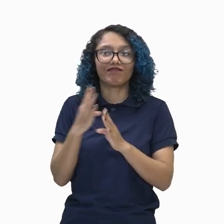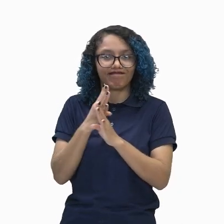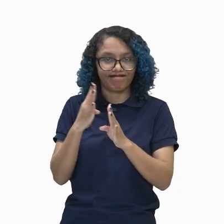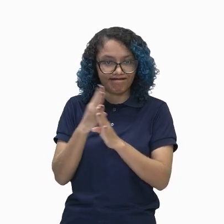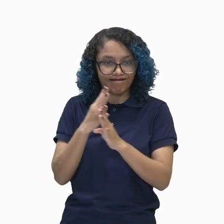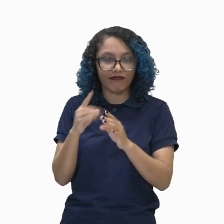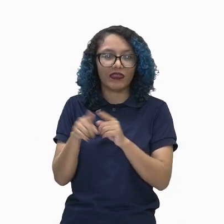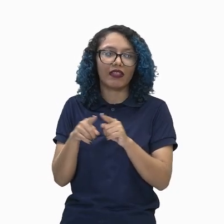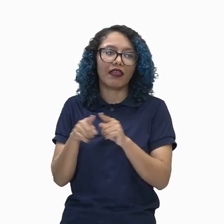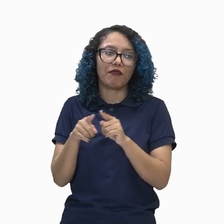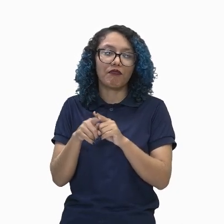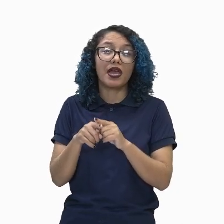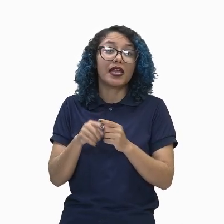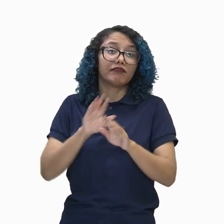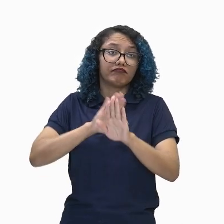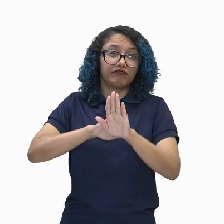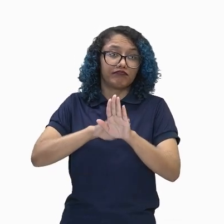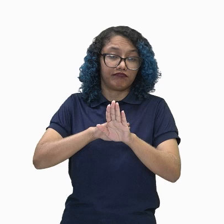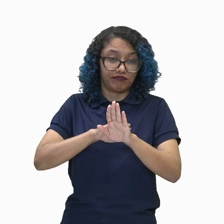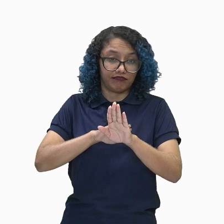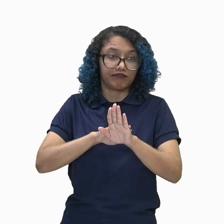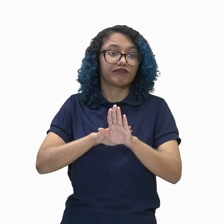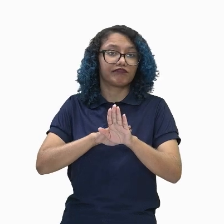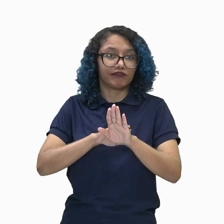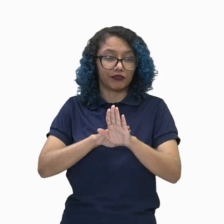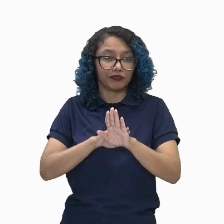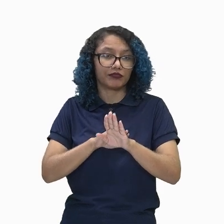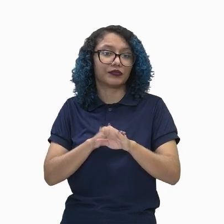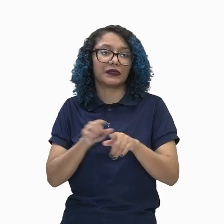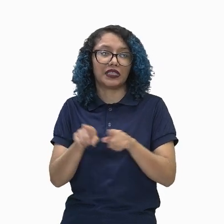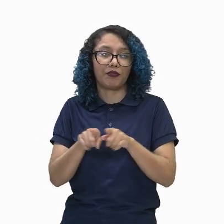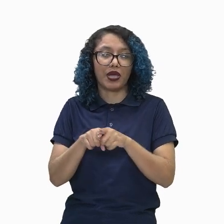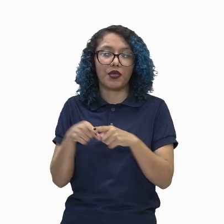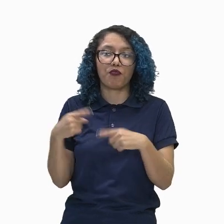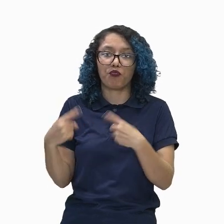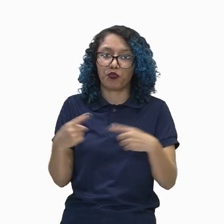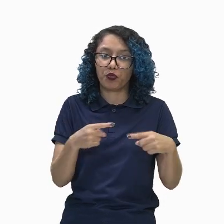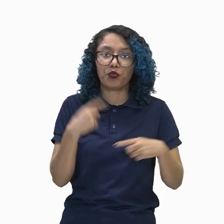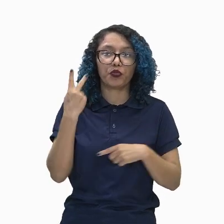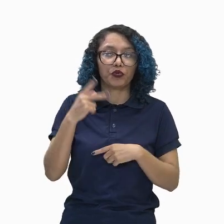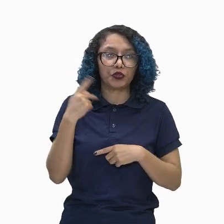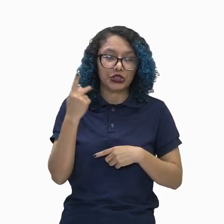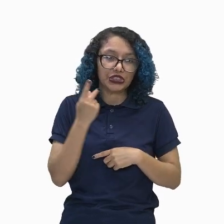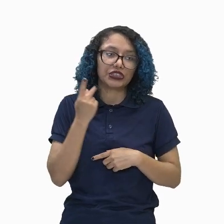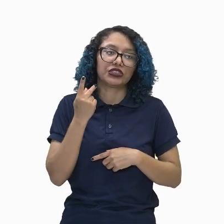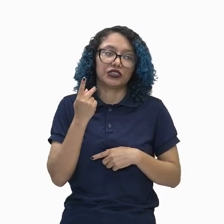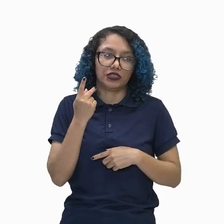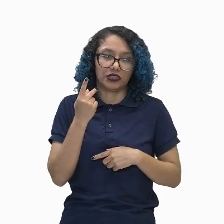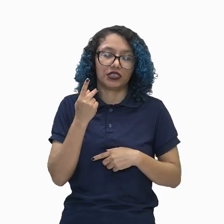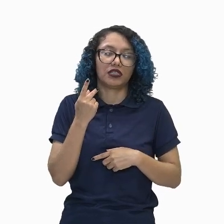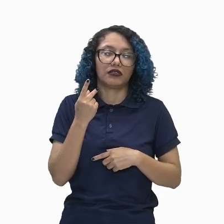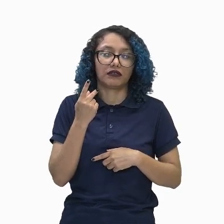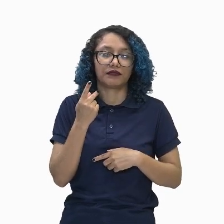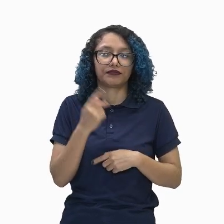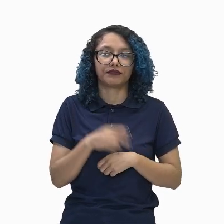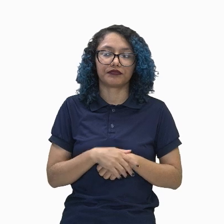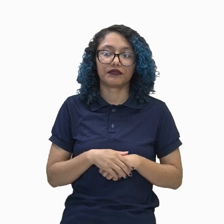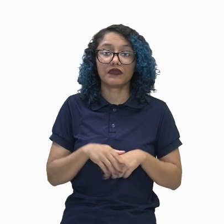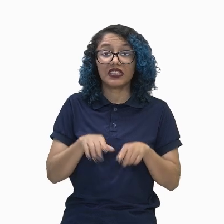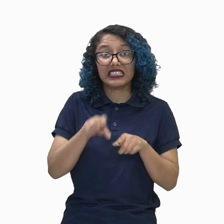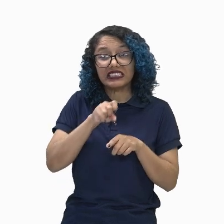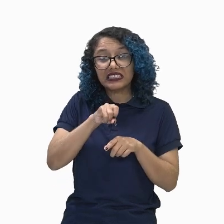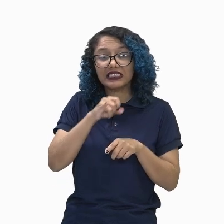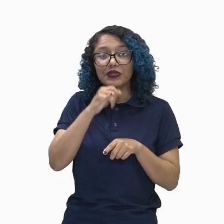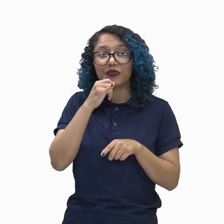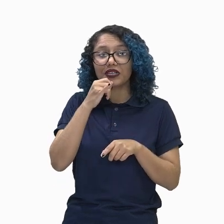Questões ideológicas, questões políticas, gente, vai fazer também, se aquela pessoa não